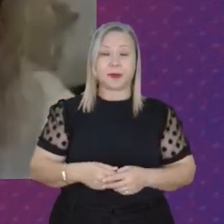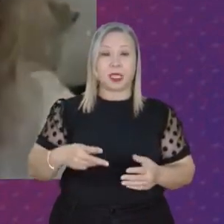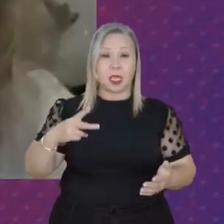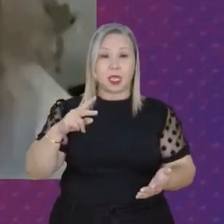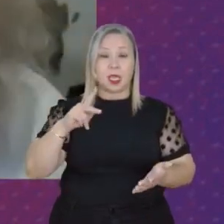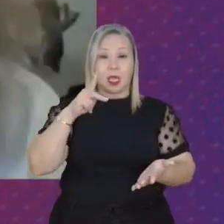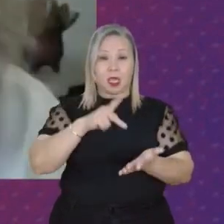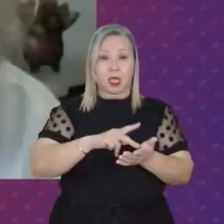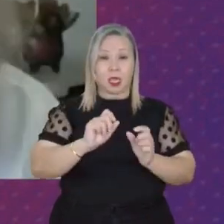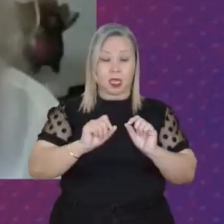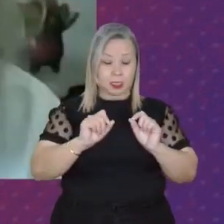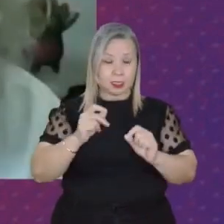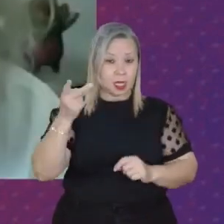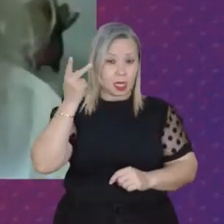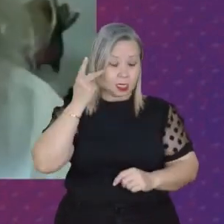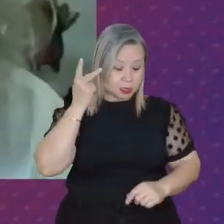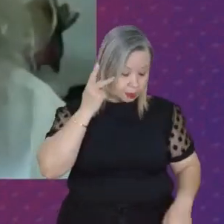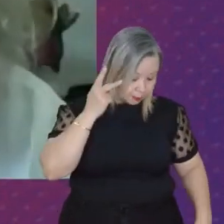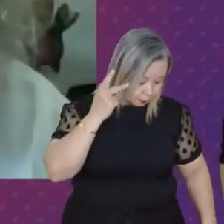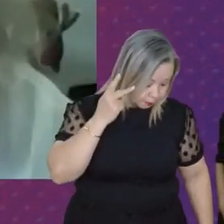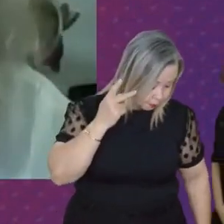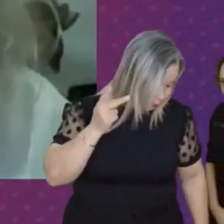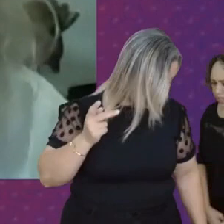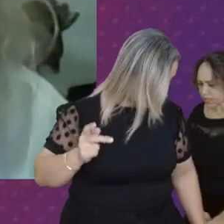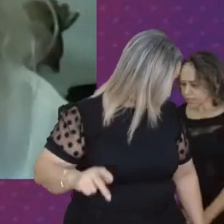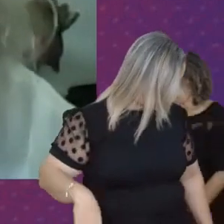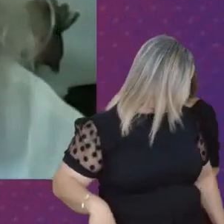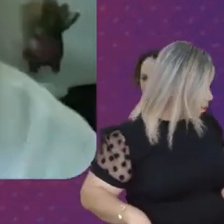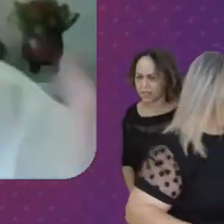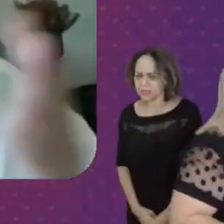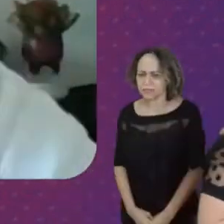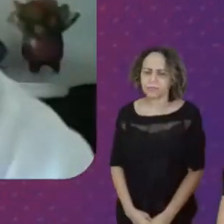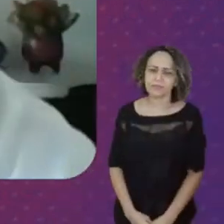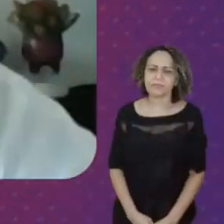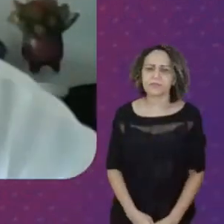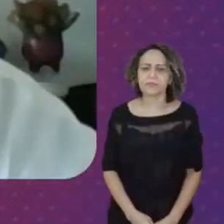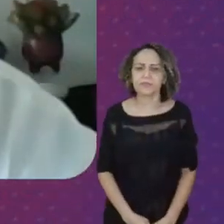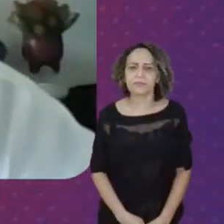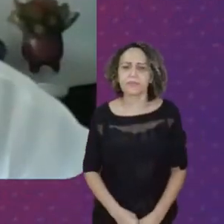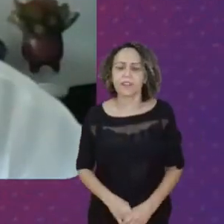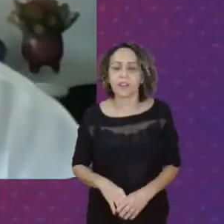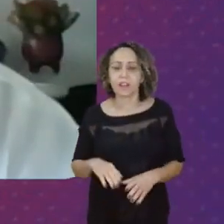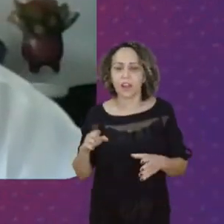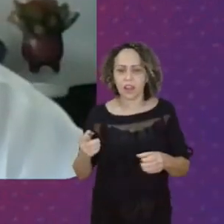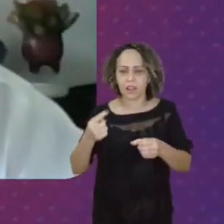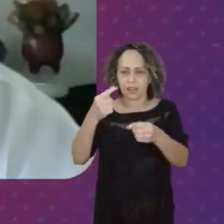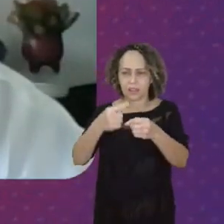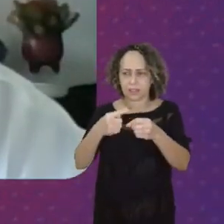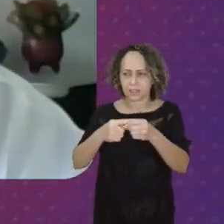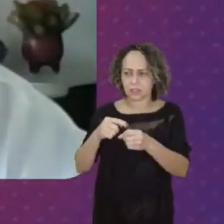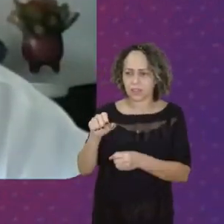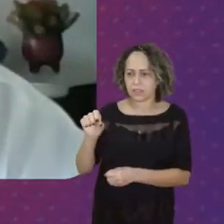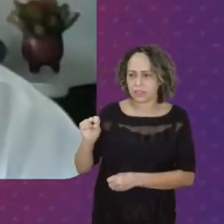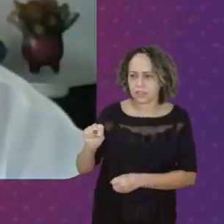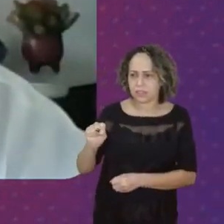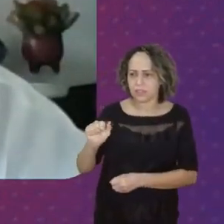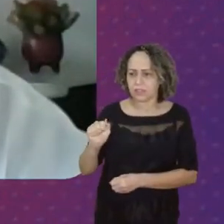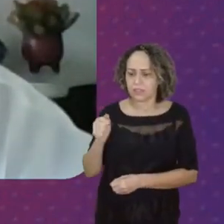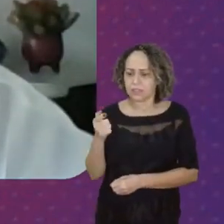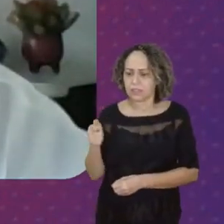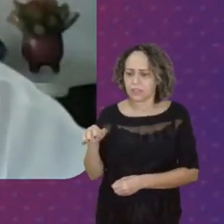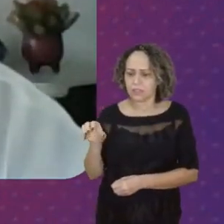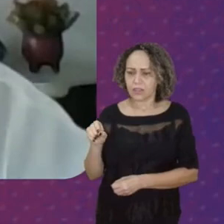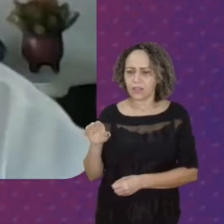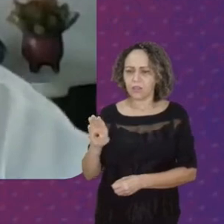realizado em São Bernardo do Campo, né, São Bernardo do Campo, em São Paulo, A gente sabe que São